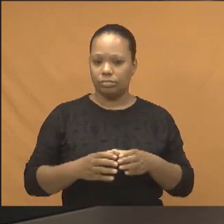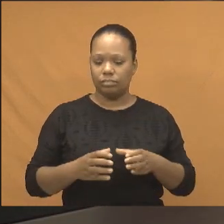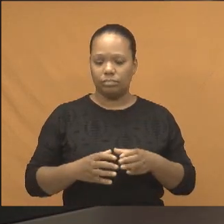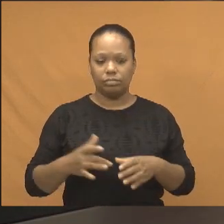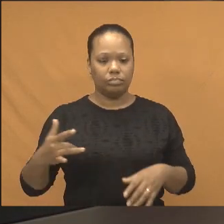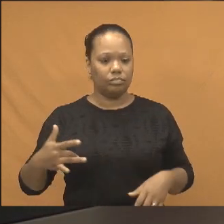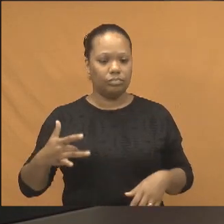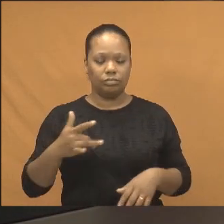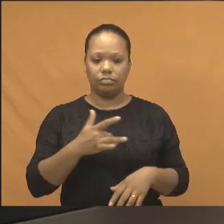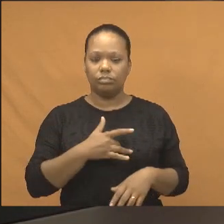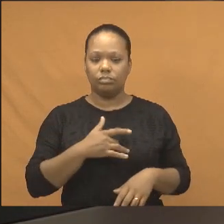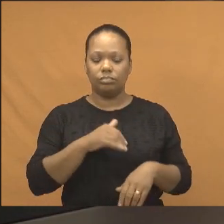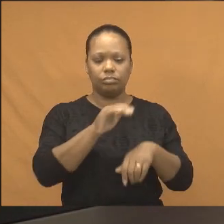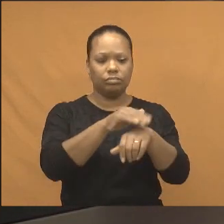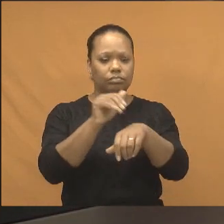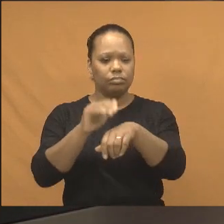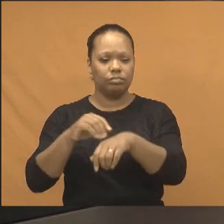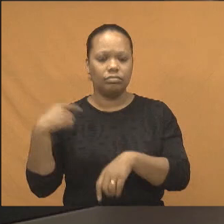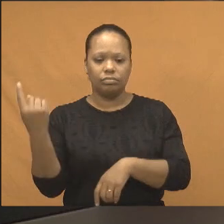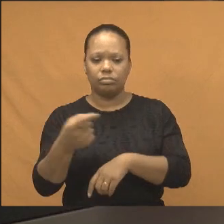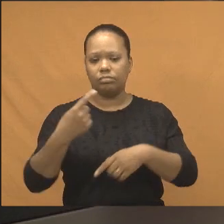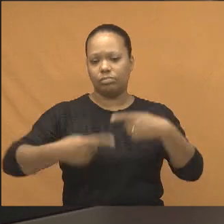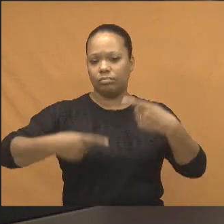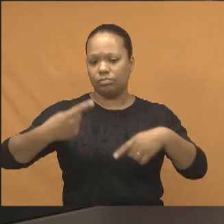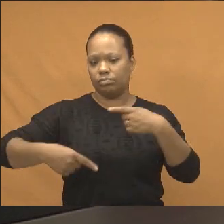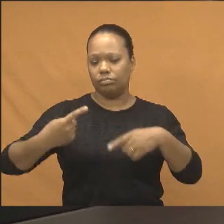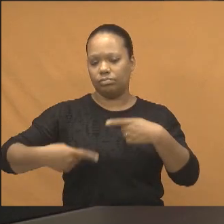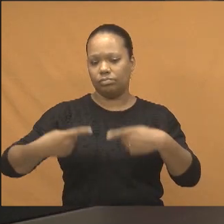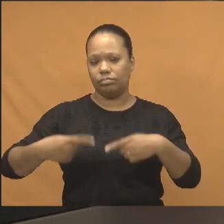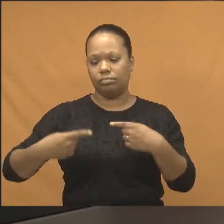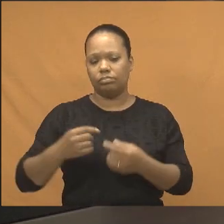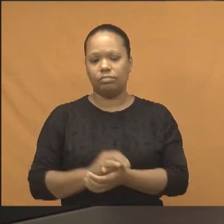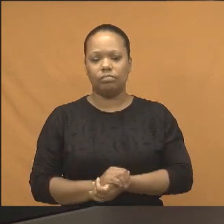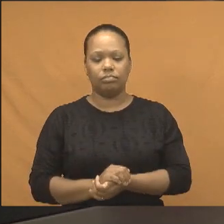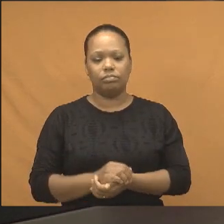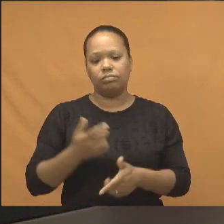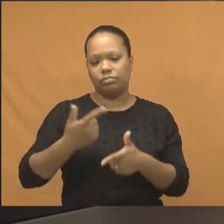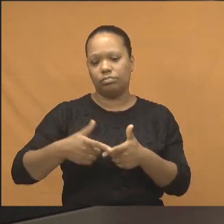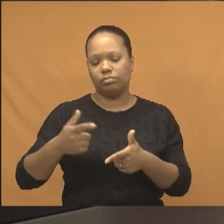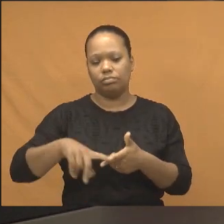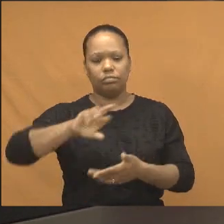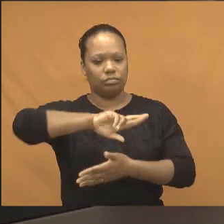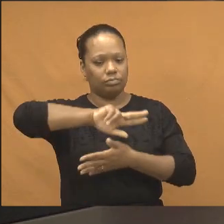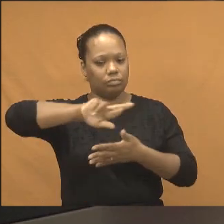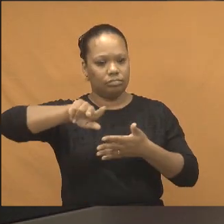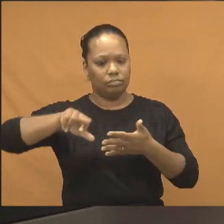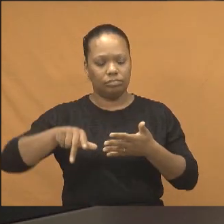pode sim convocar uma frente para discutir esses